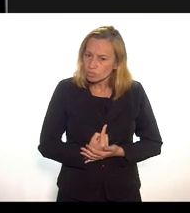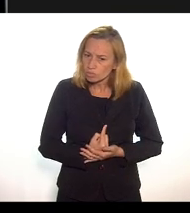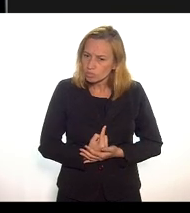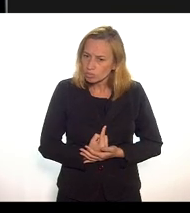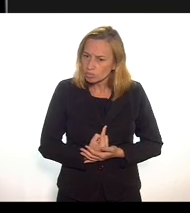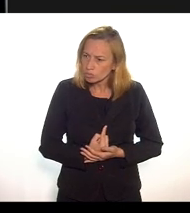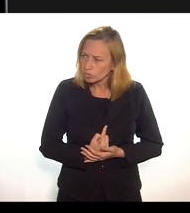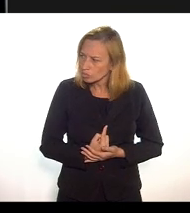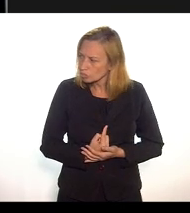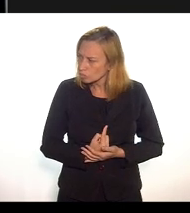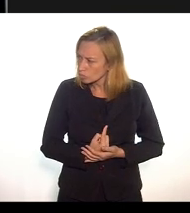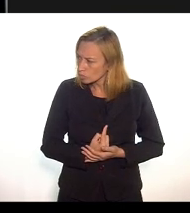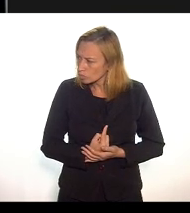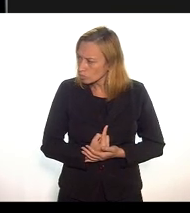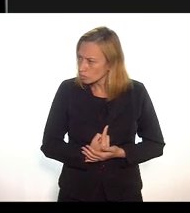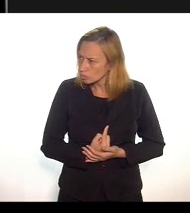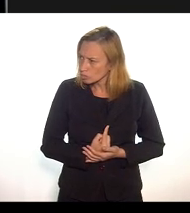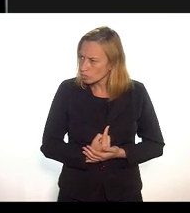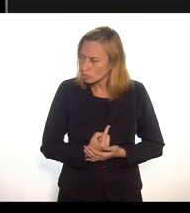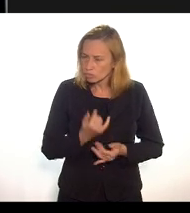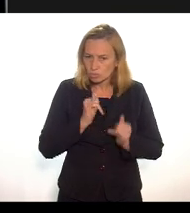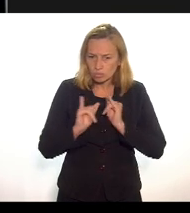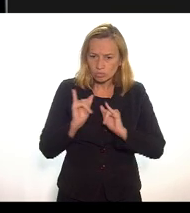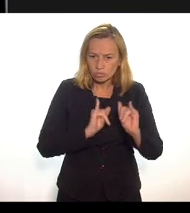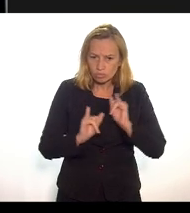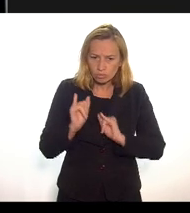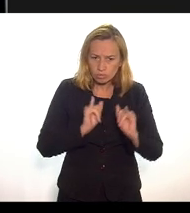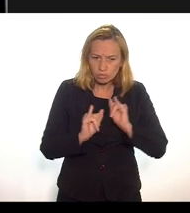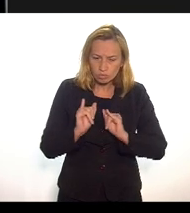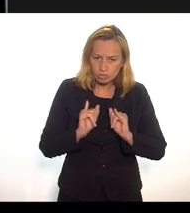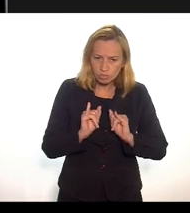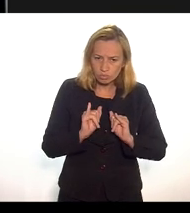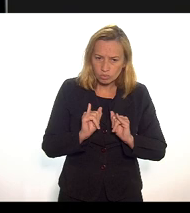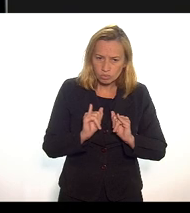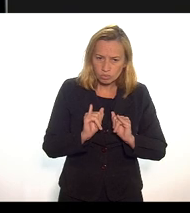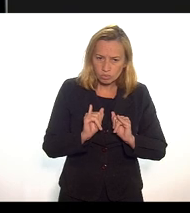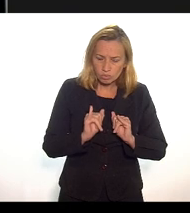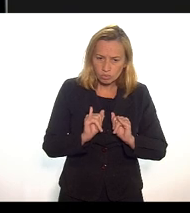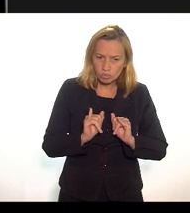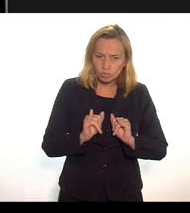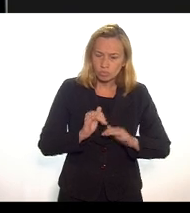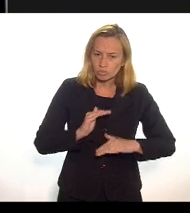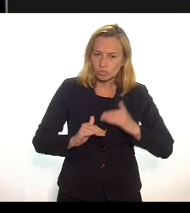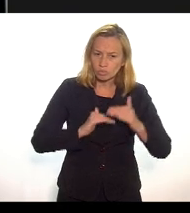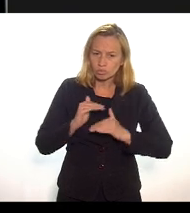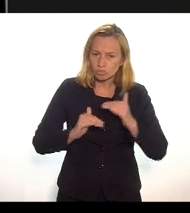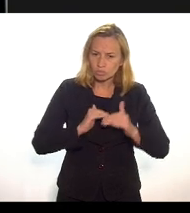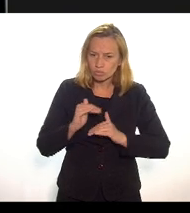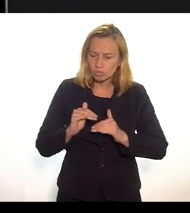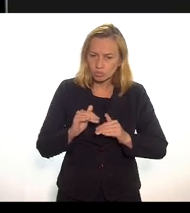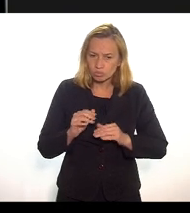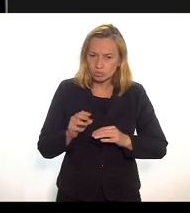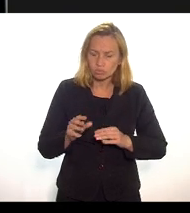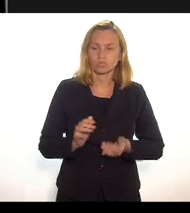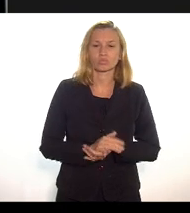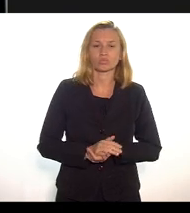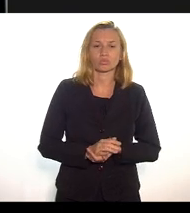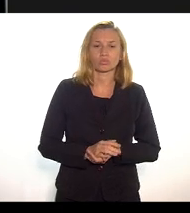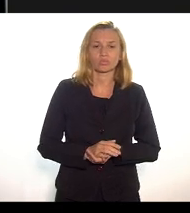desde as primeiras notícias da pandemia, todo o movimento de ampliação de leitos do Estado,